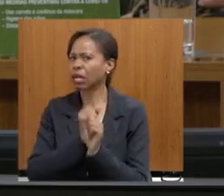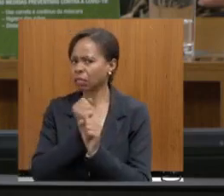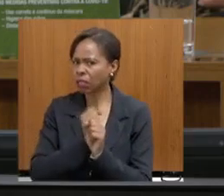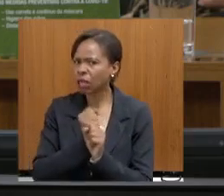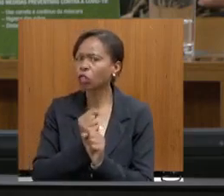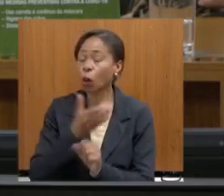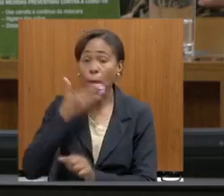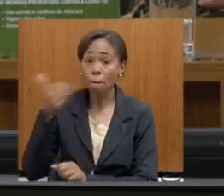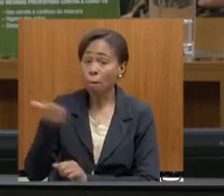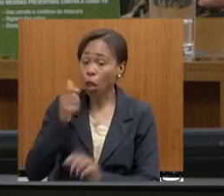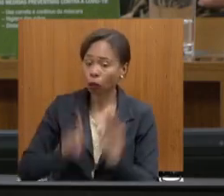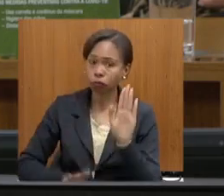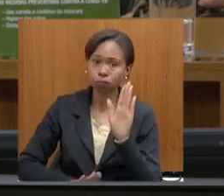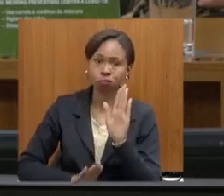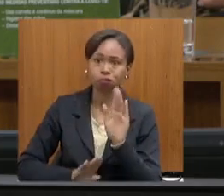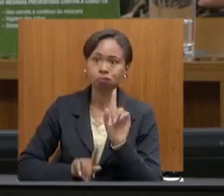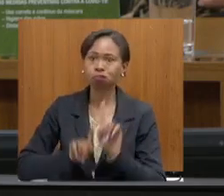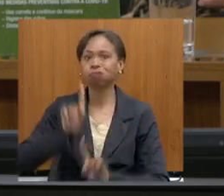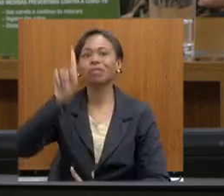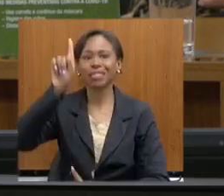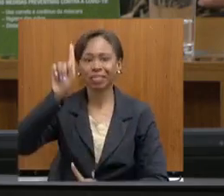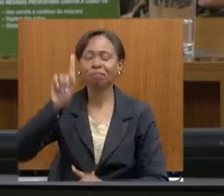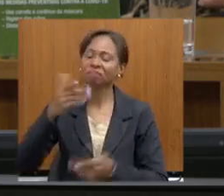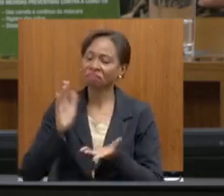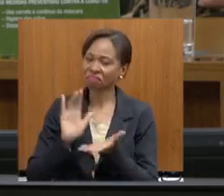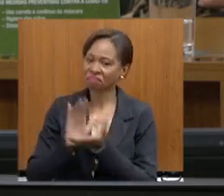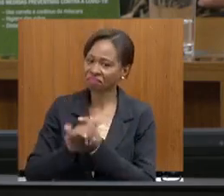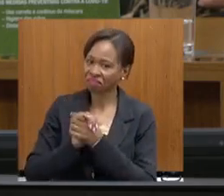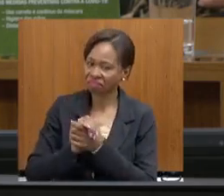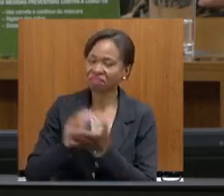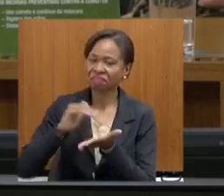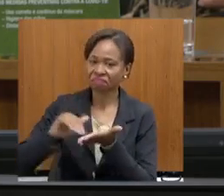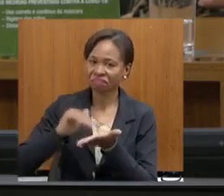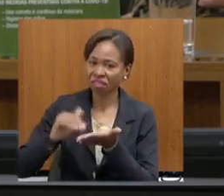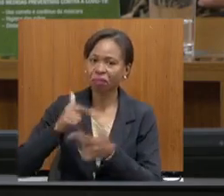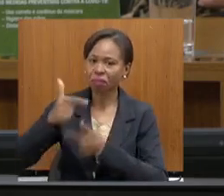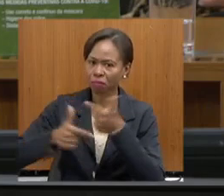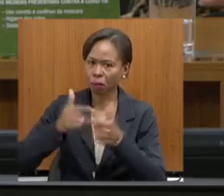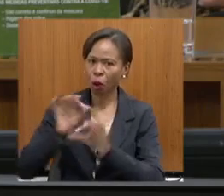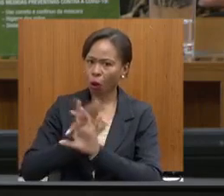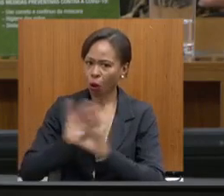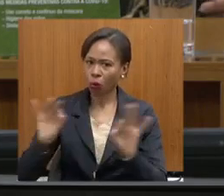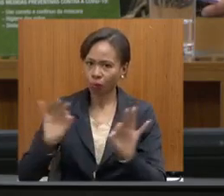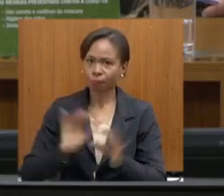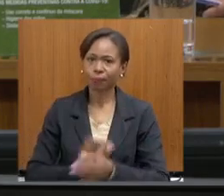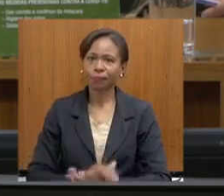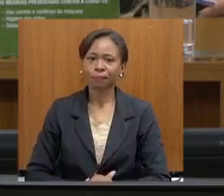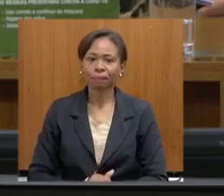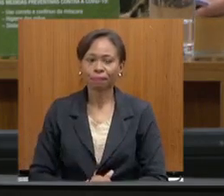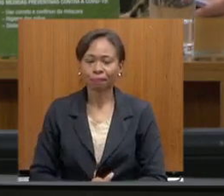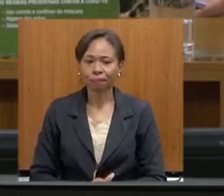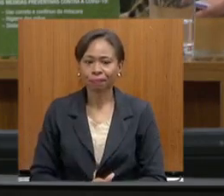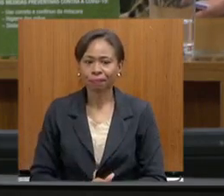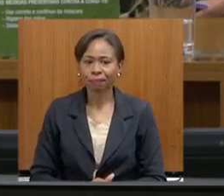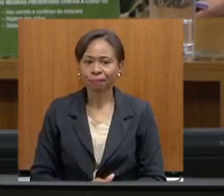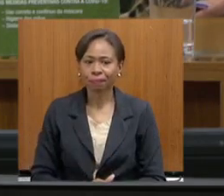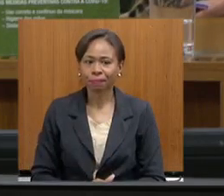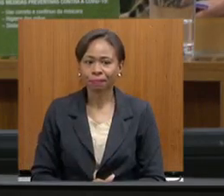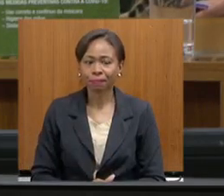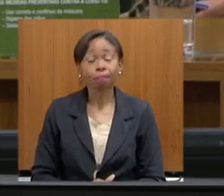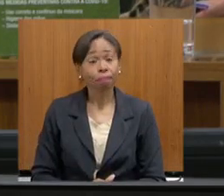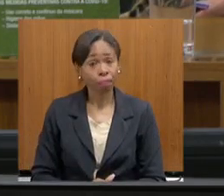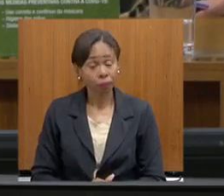de comércio ali ó da secretaria pelo brilhante trabalho que tem sido feito em e ainda